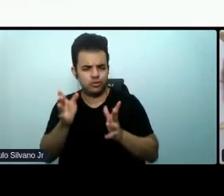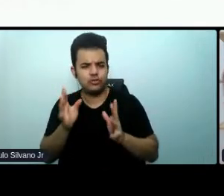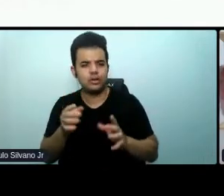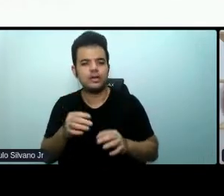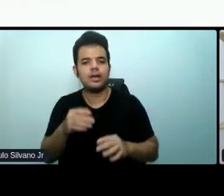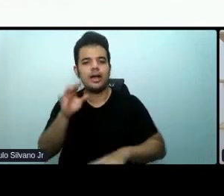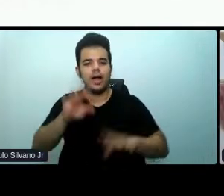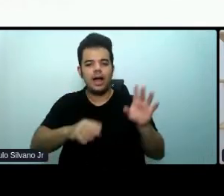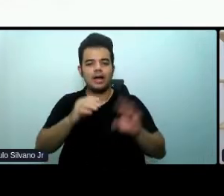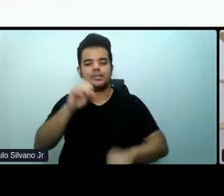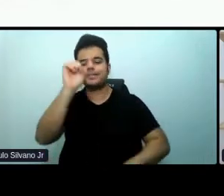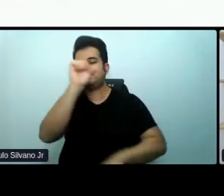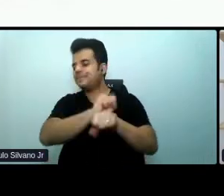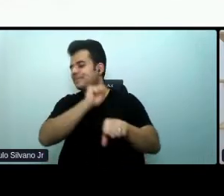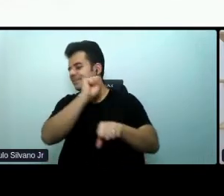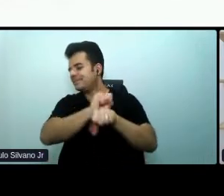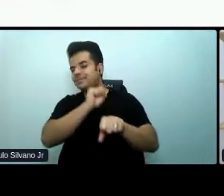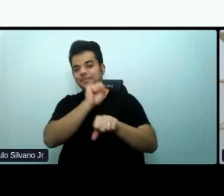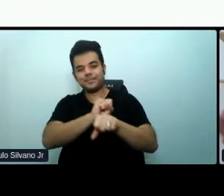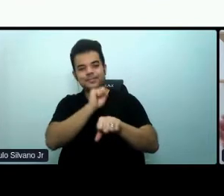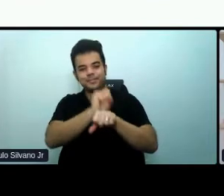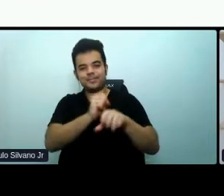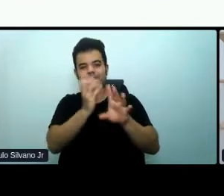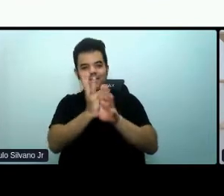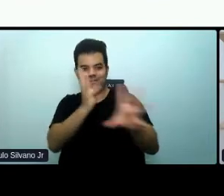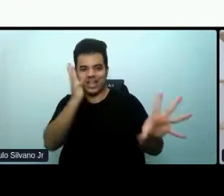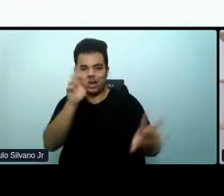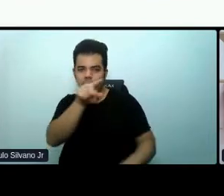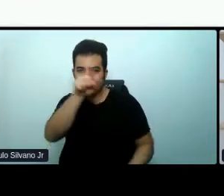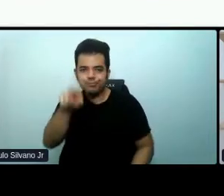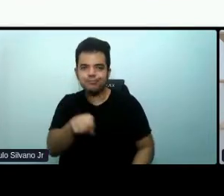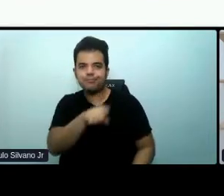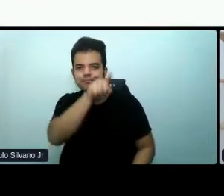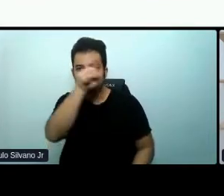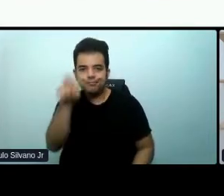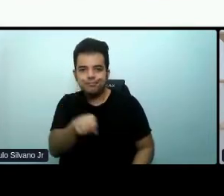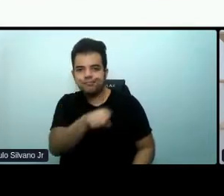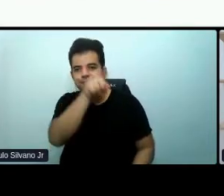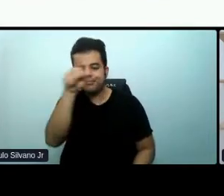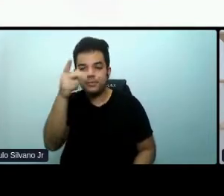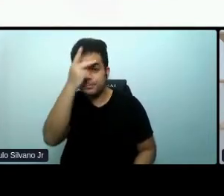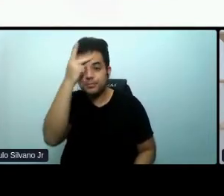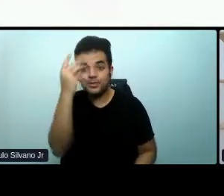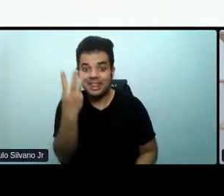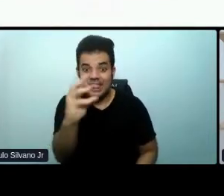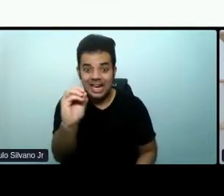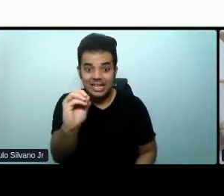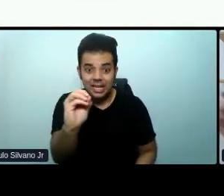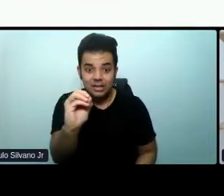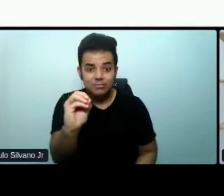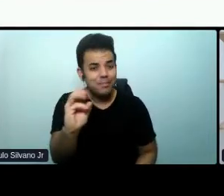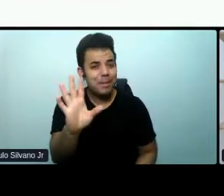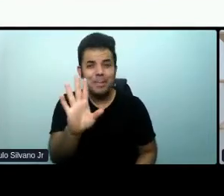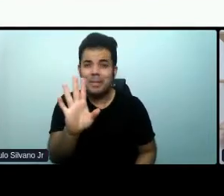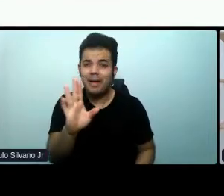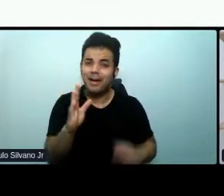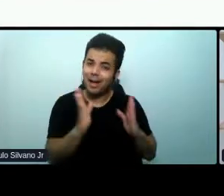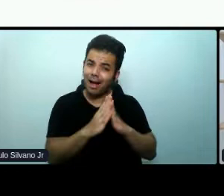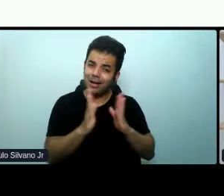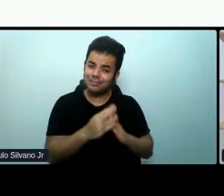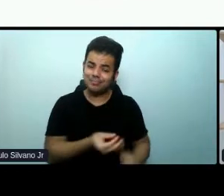numa lista, uma fila de espera de, sei lá, 30 pessoas, mas está ali,